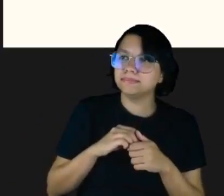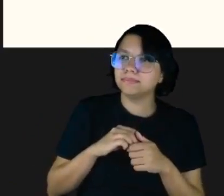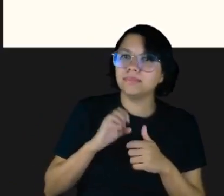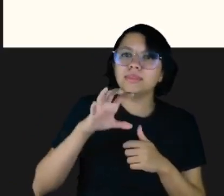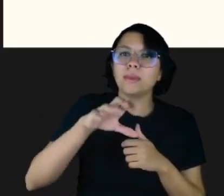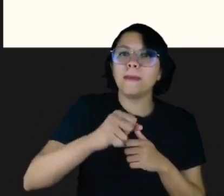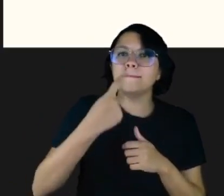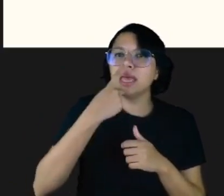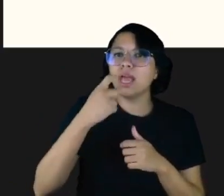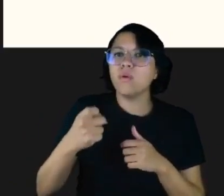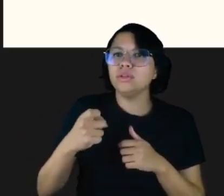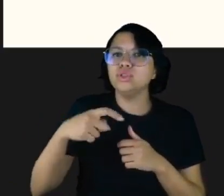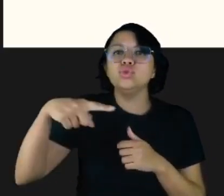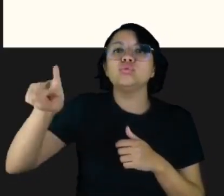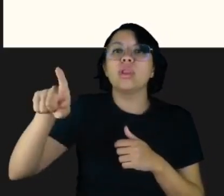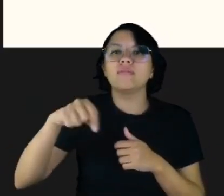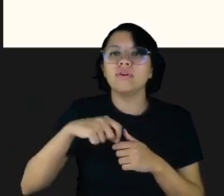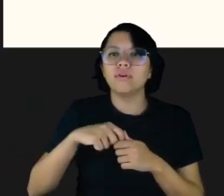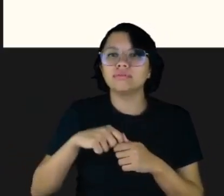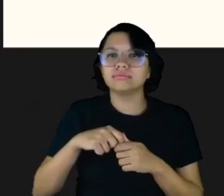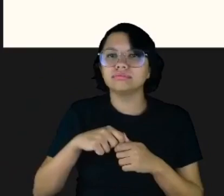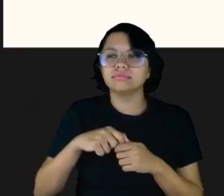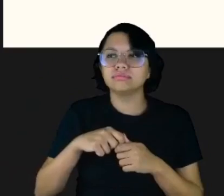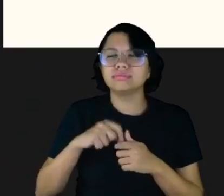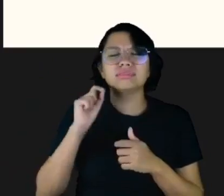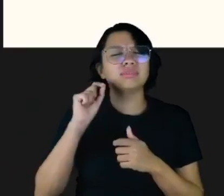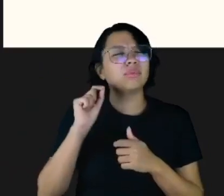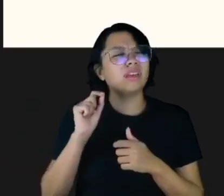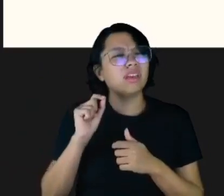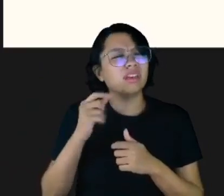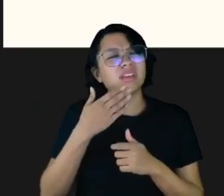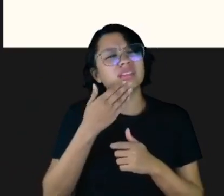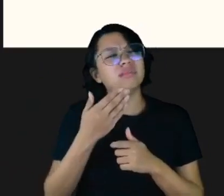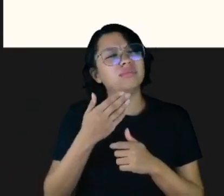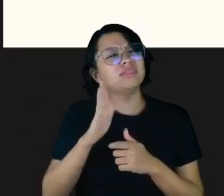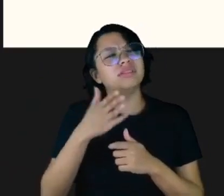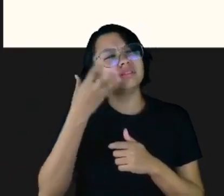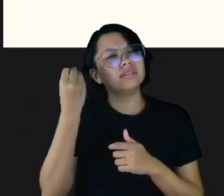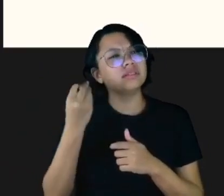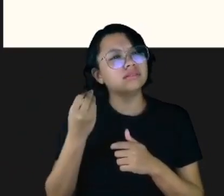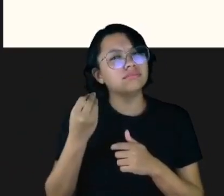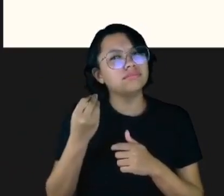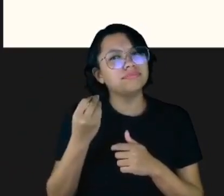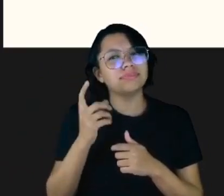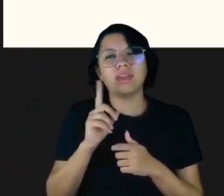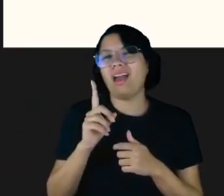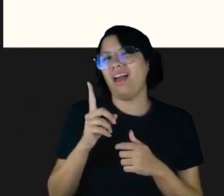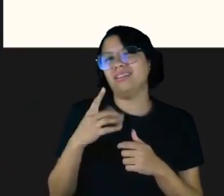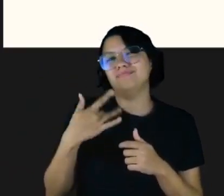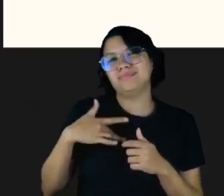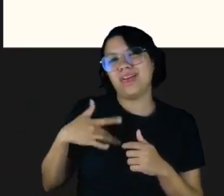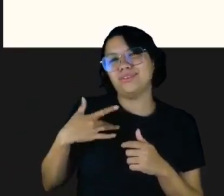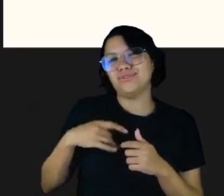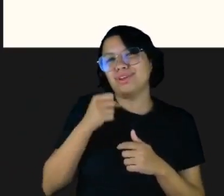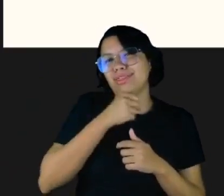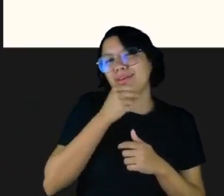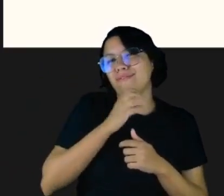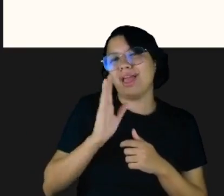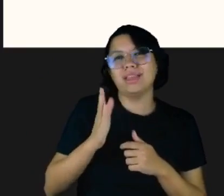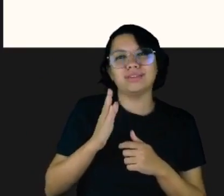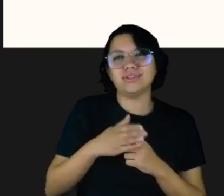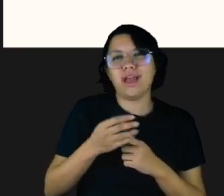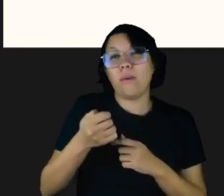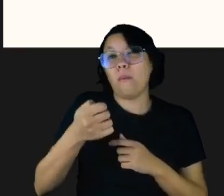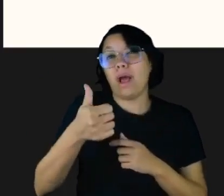o lixo, coloca lá fora. Aí ela, o que é mesmo que você pediu? Já esqueci. Não, tadinha, ela já está muito velha, ela já está com